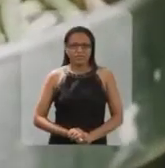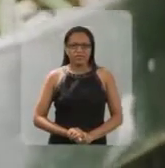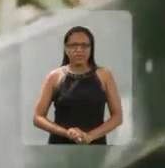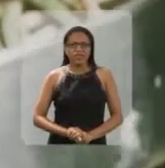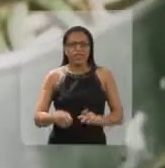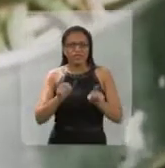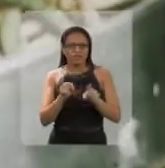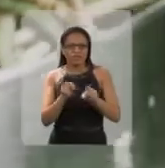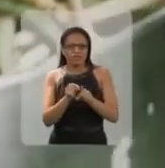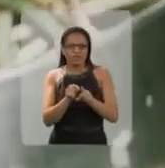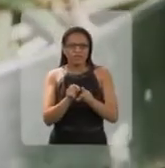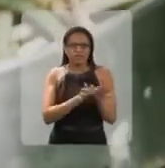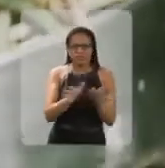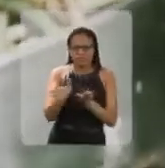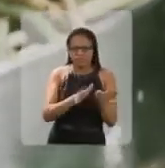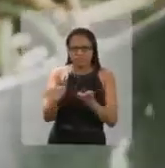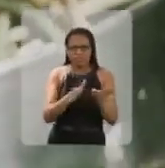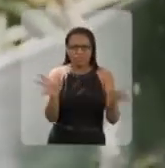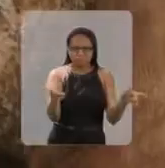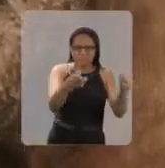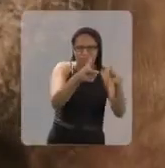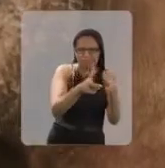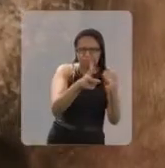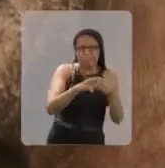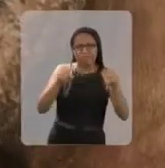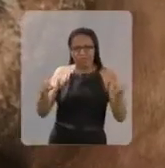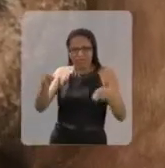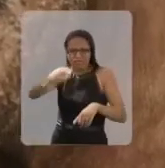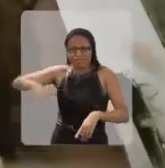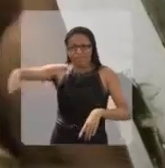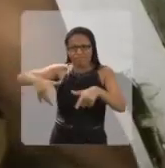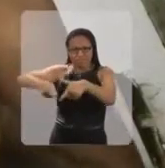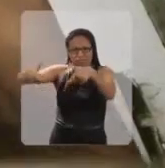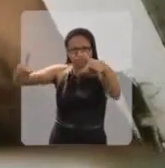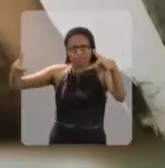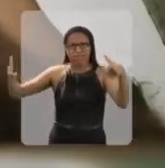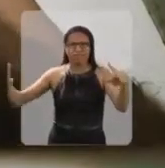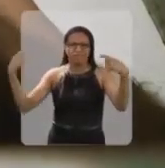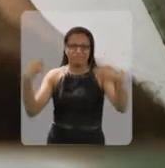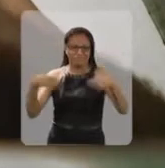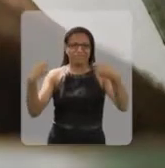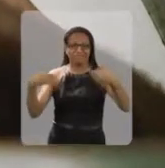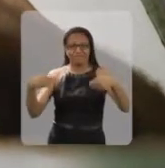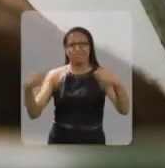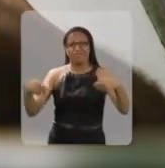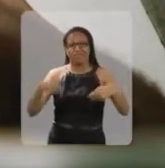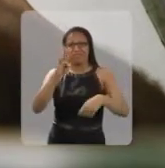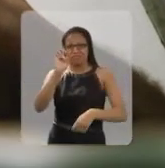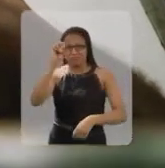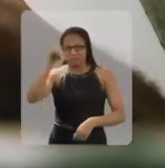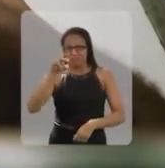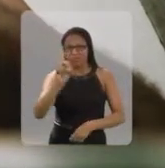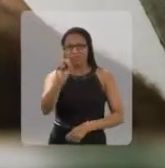Como os meios são poucos e as demandas muitas, nem sempre há uma distribuição justa e adequada dos bens que permitem a vida